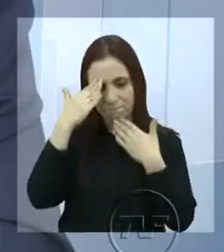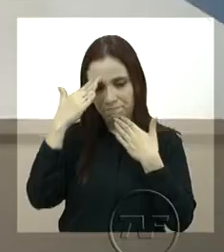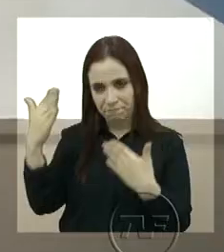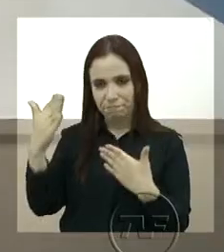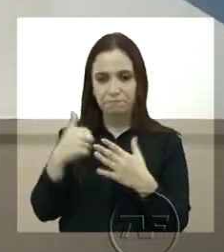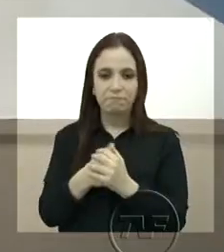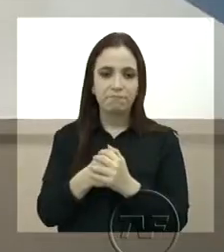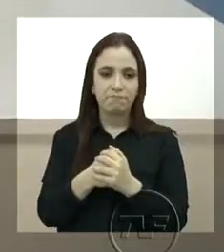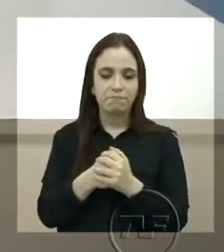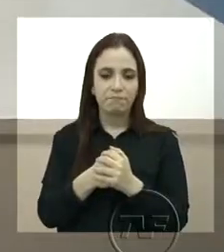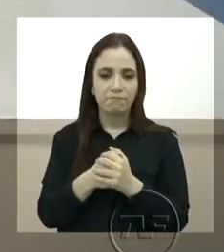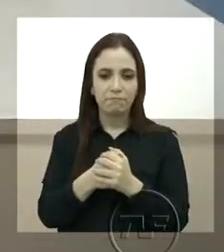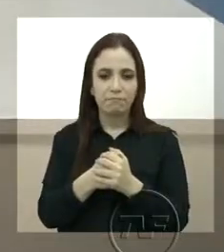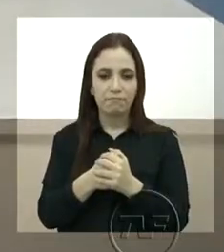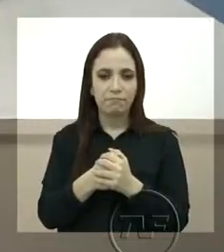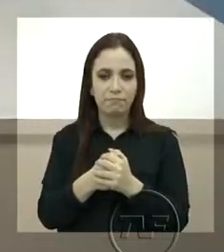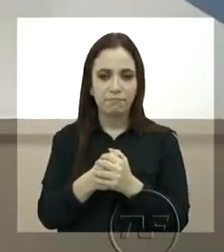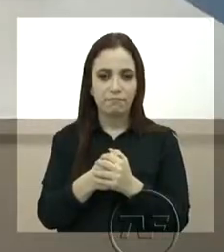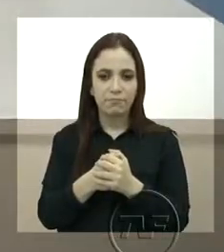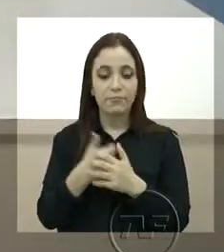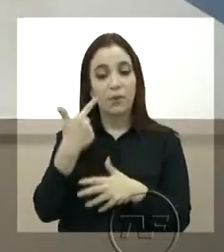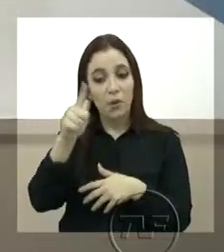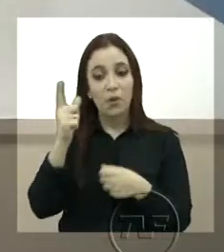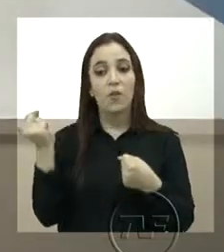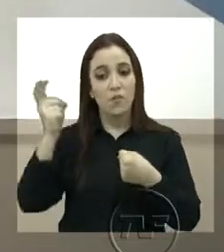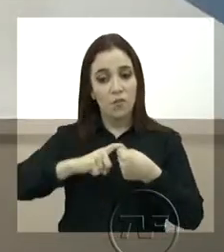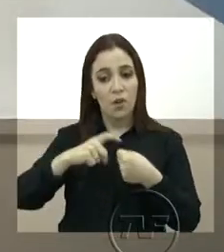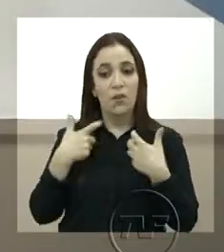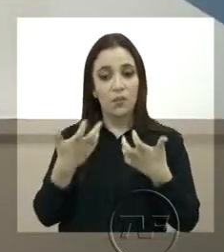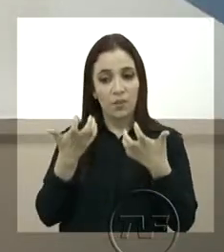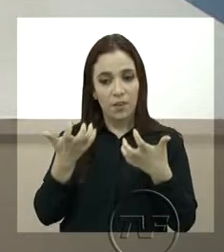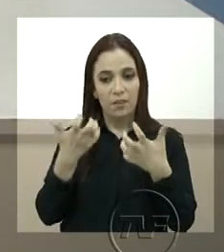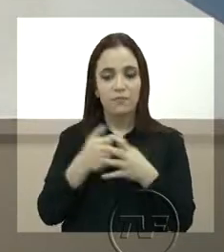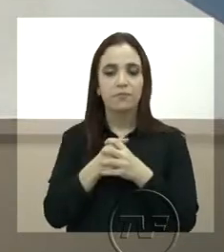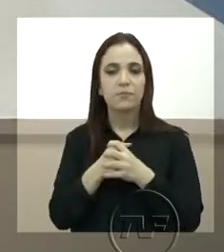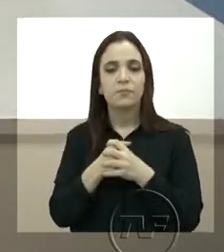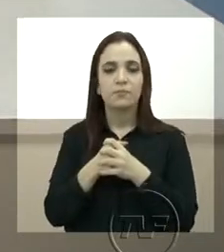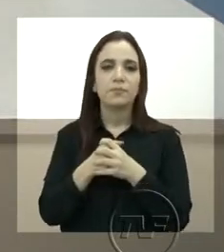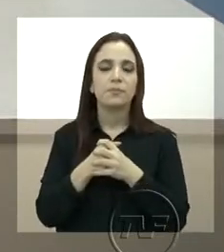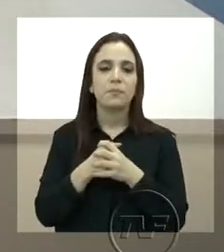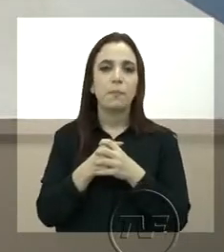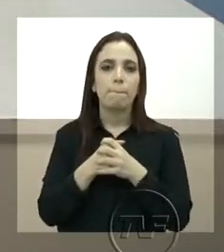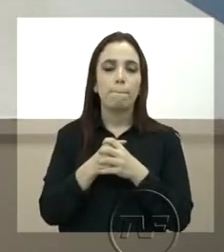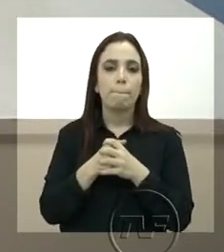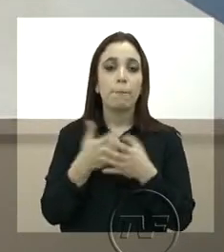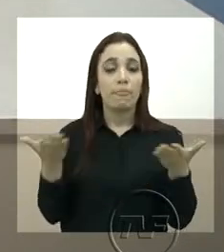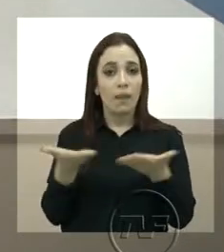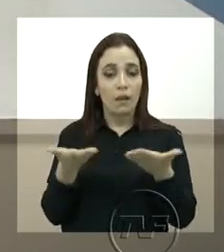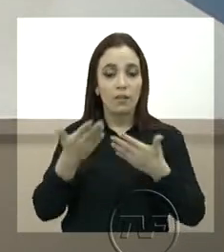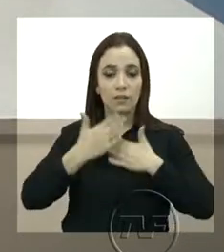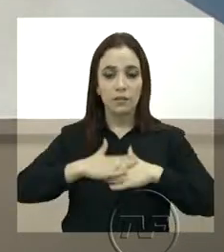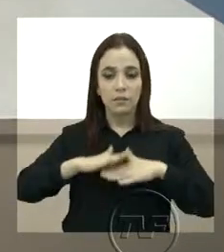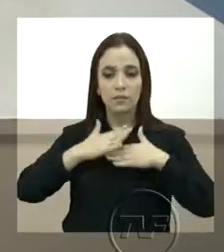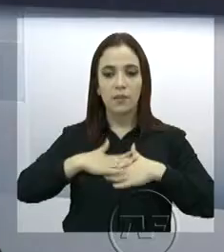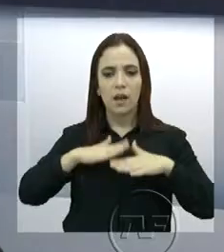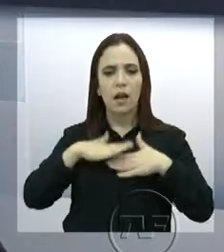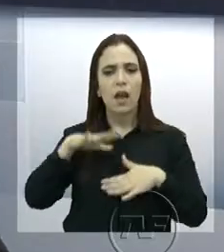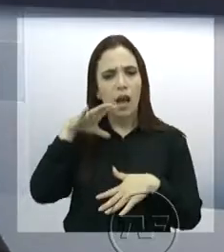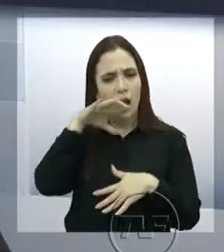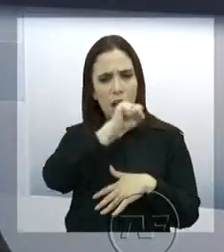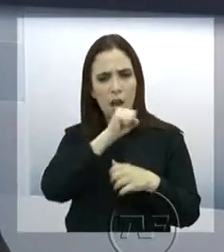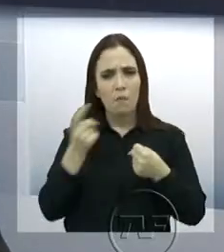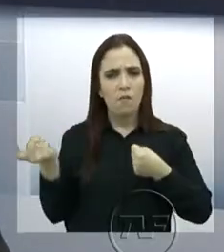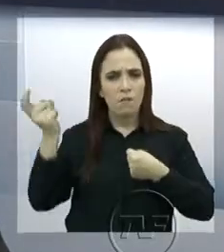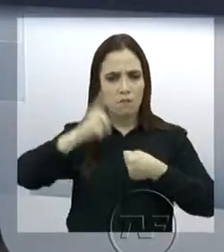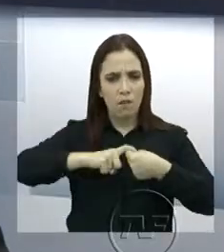senhor, pela presença. Até mais, até uma outra vez. Oportunidade em breve, muito em breve, sim, com certeza. E a gente vai para um intervalo rápido,